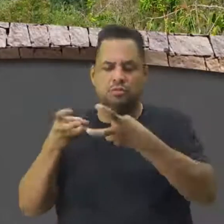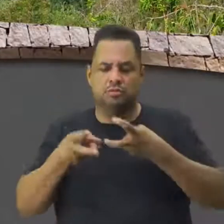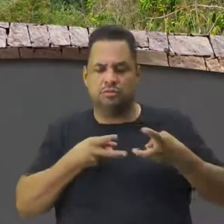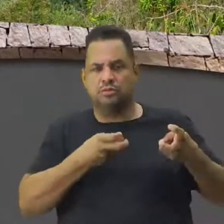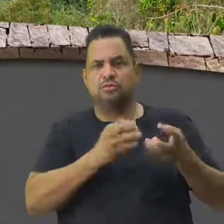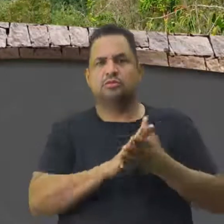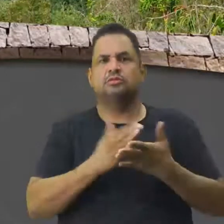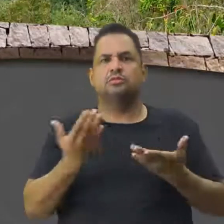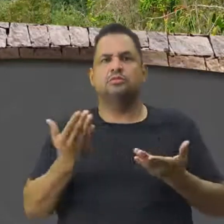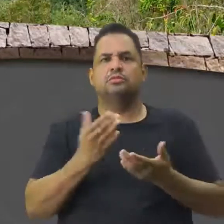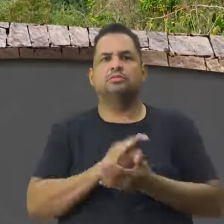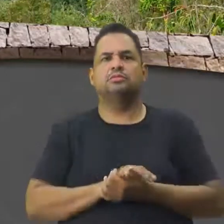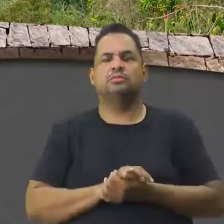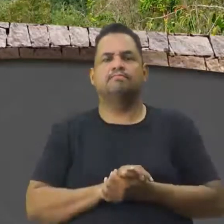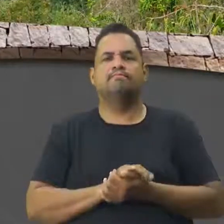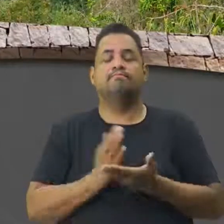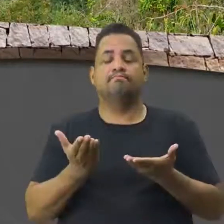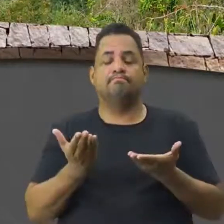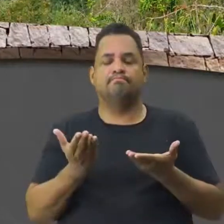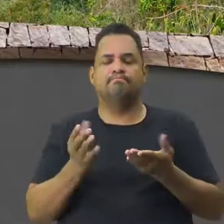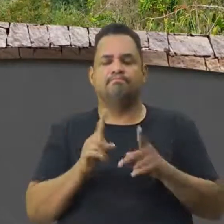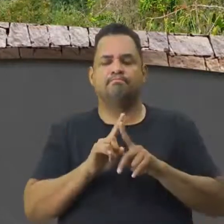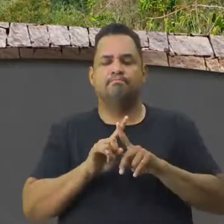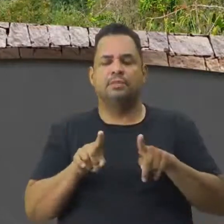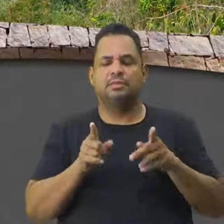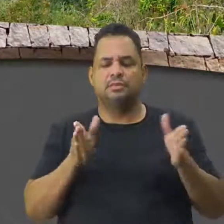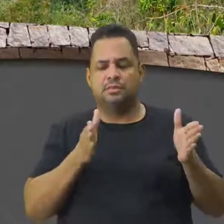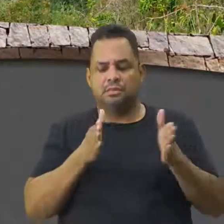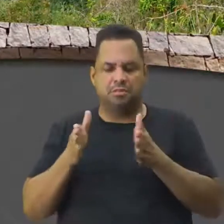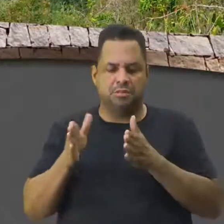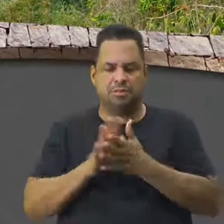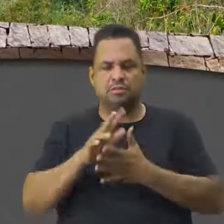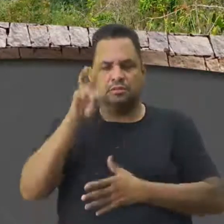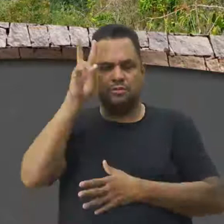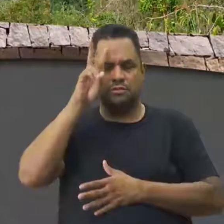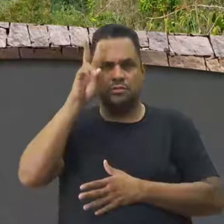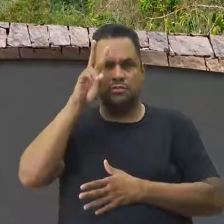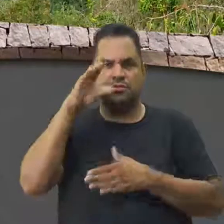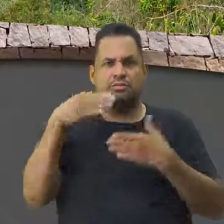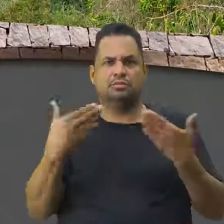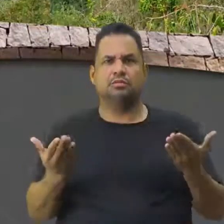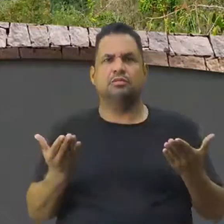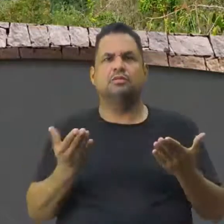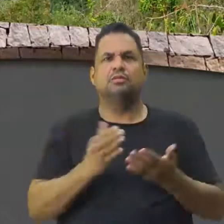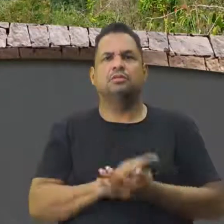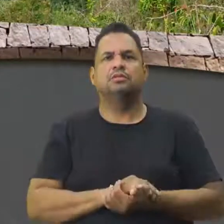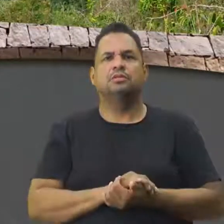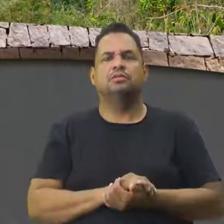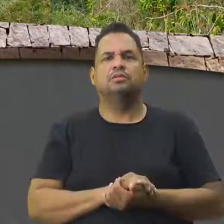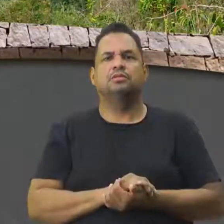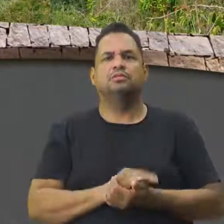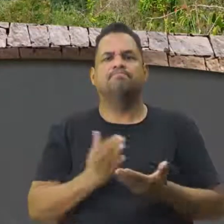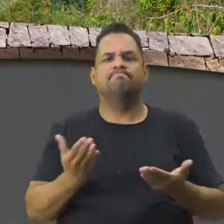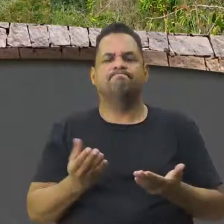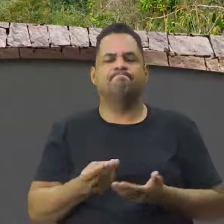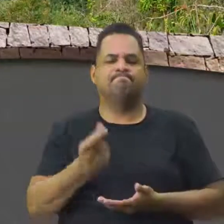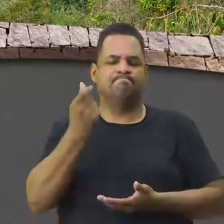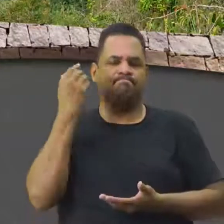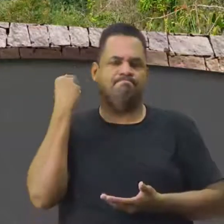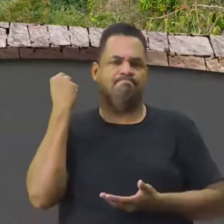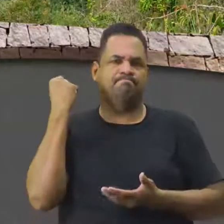mineral. Só que naquele momento da história do Brasil, ela era